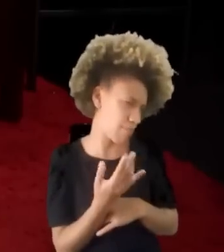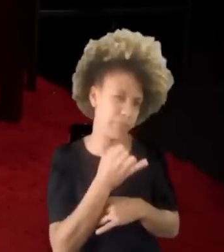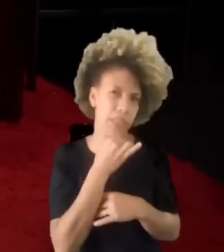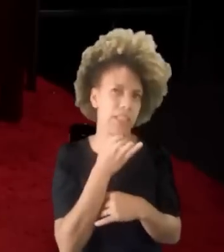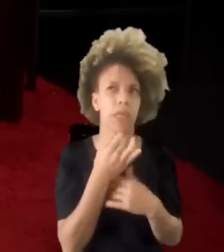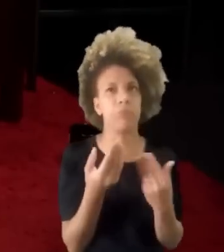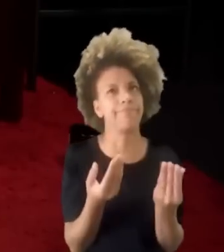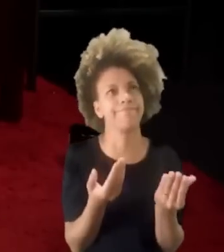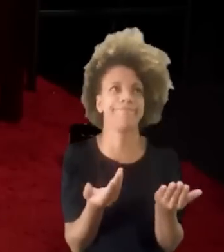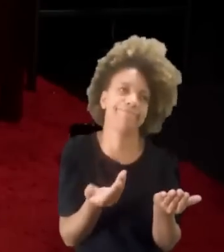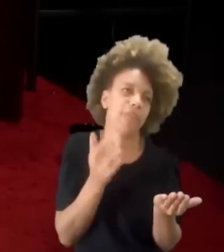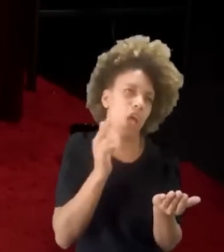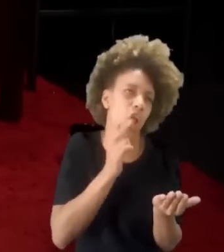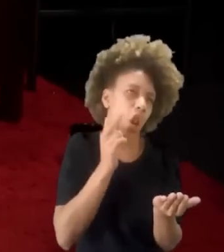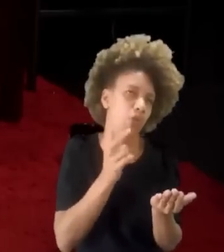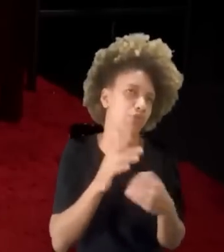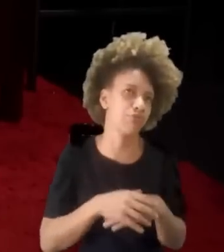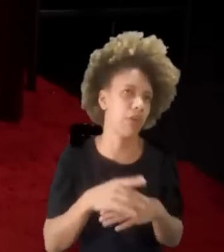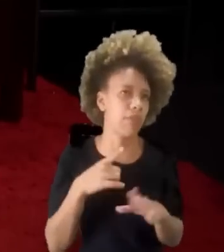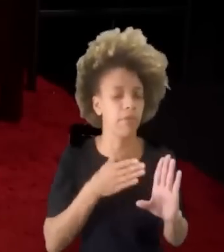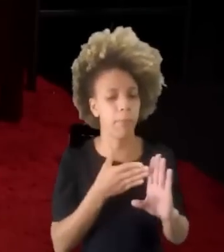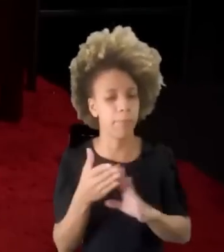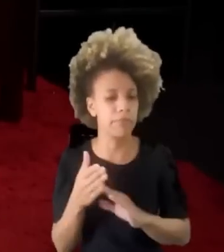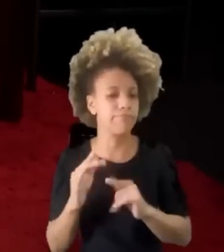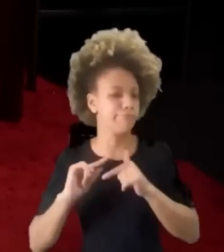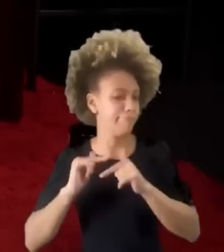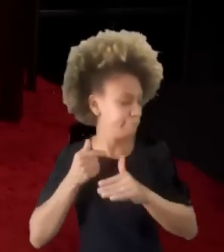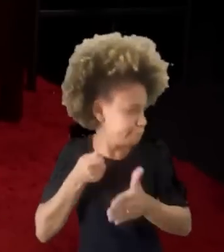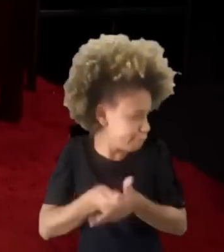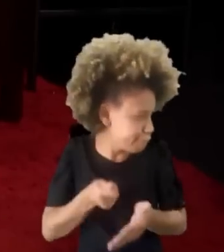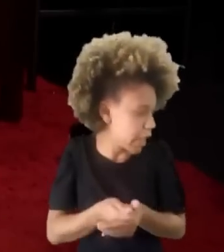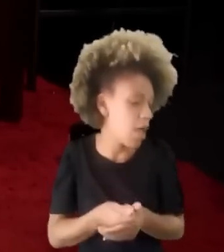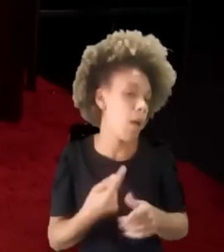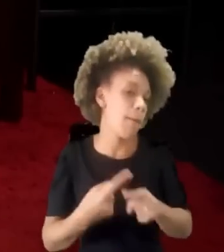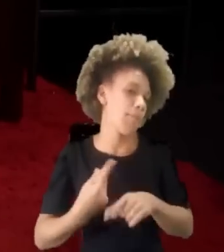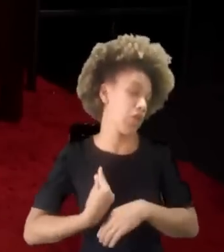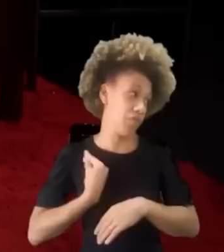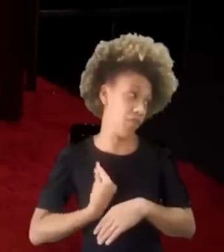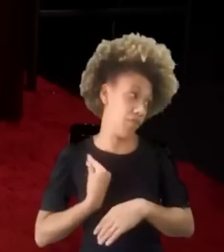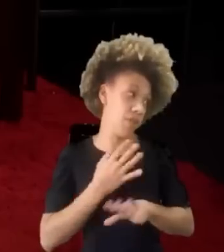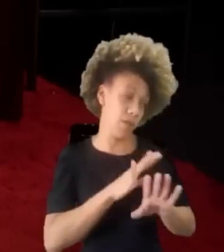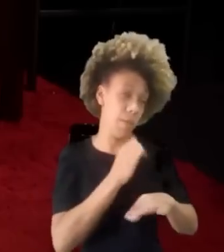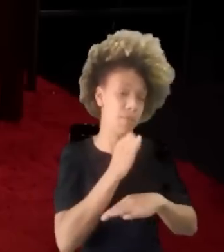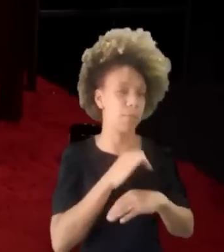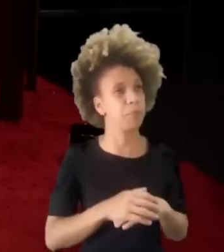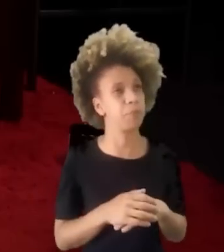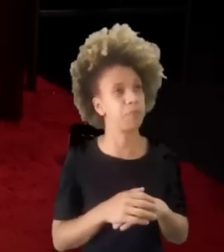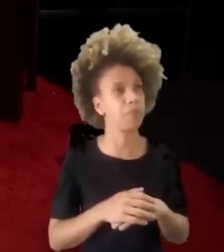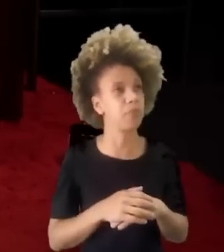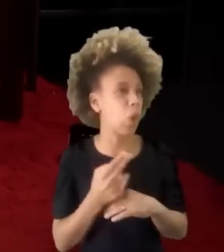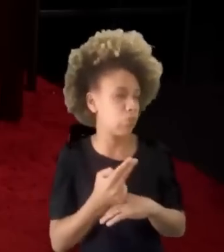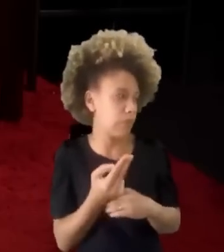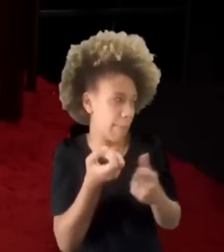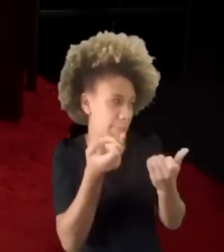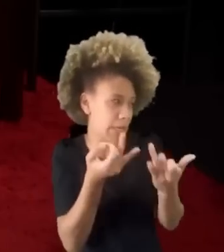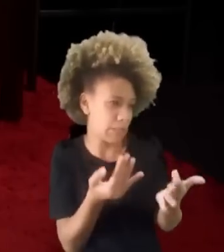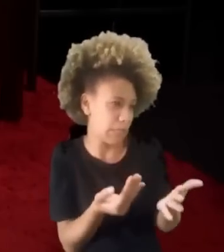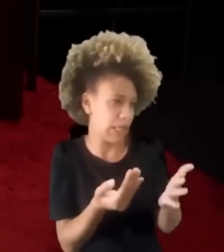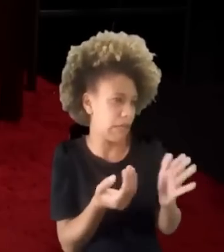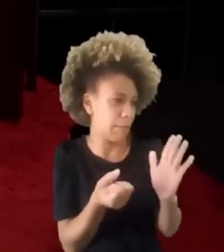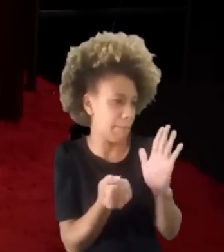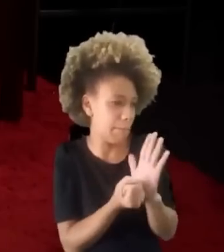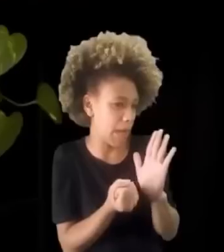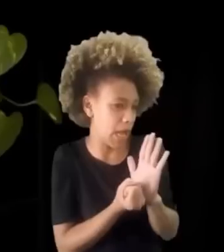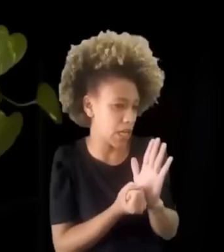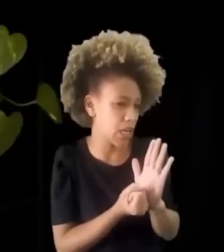sentido Obviamente você tá no caminho mais radical porque você vive isso mas por exemplo não dá para exigir a marca